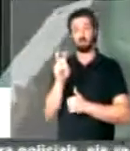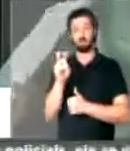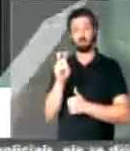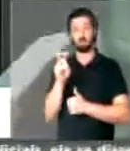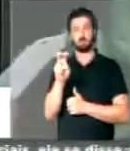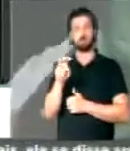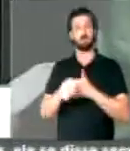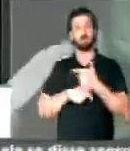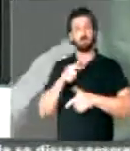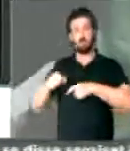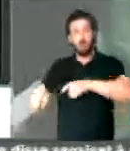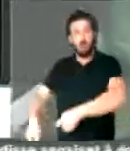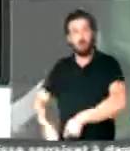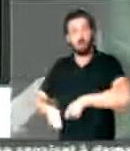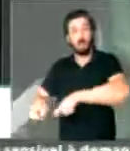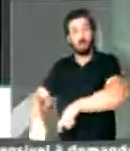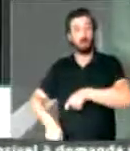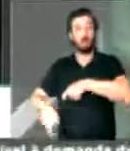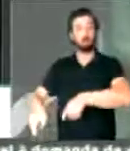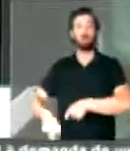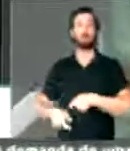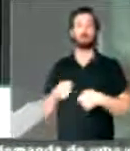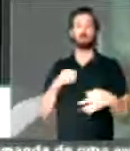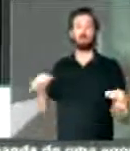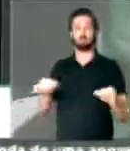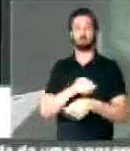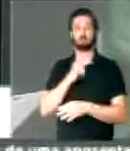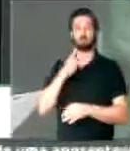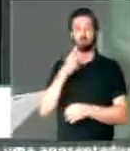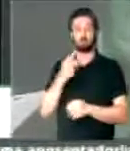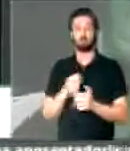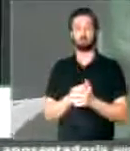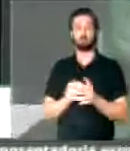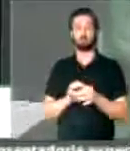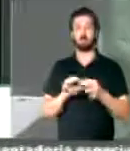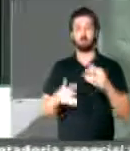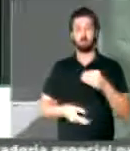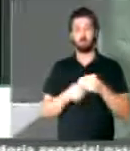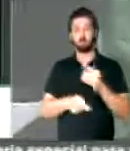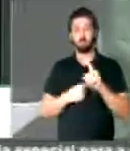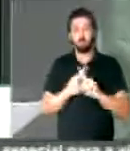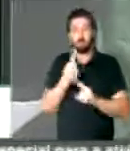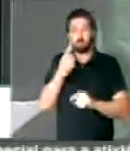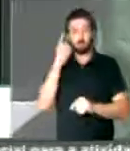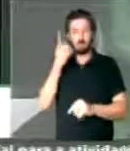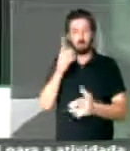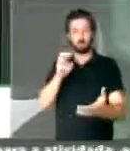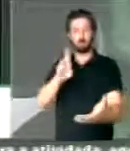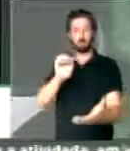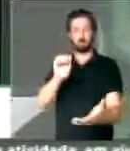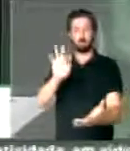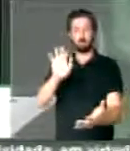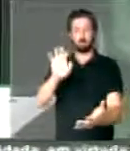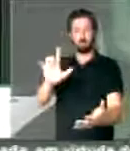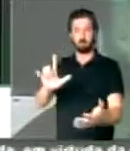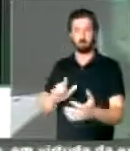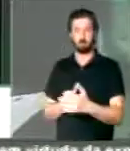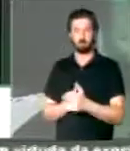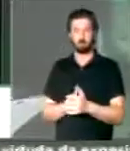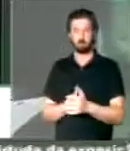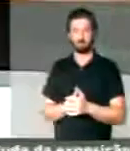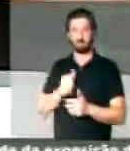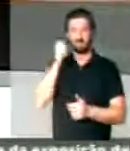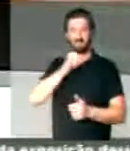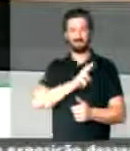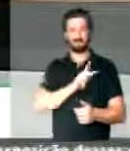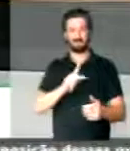idade, trabalhando na roça, concluir, portanto, ainda permitindo uma parte aqui ao deputado Rafael. Senhora